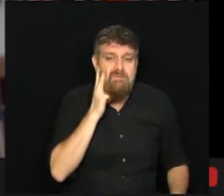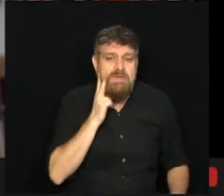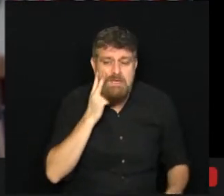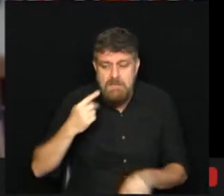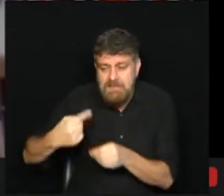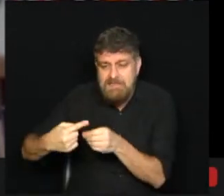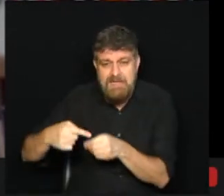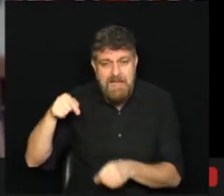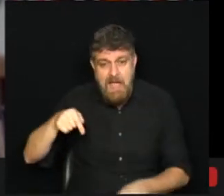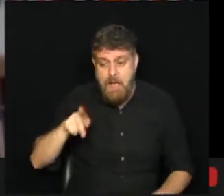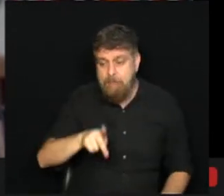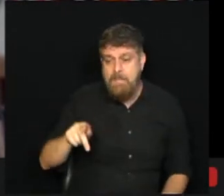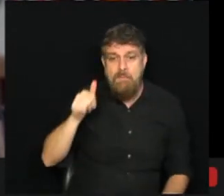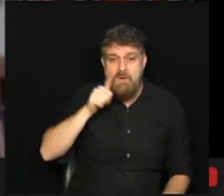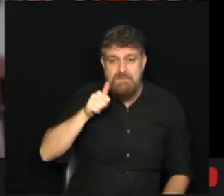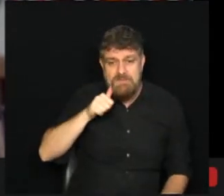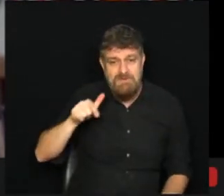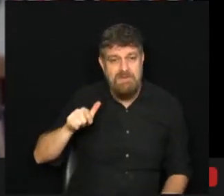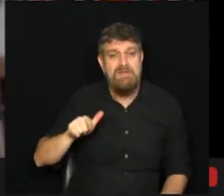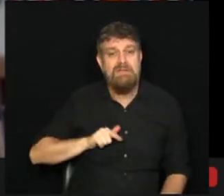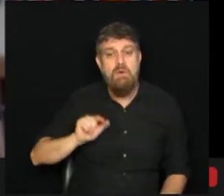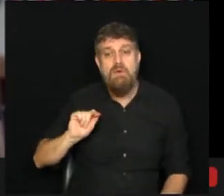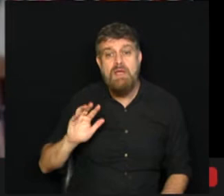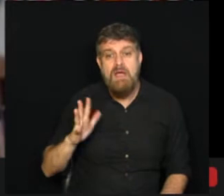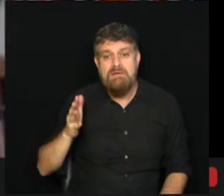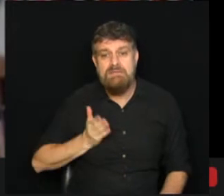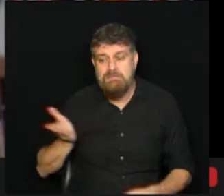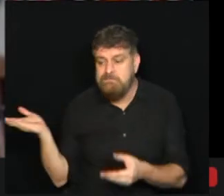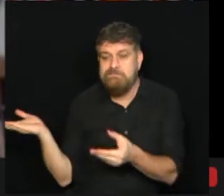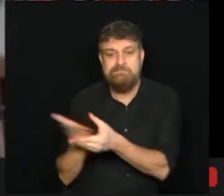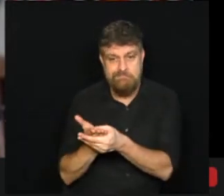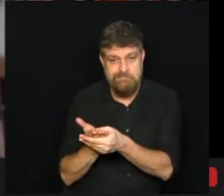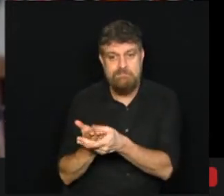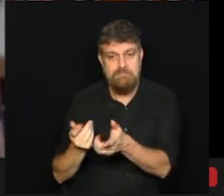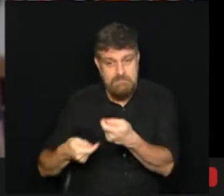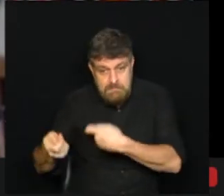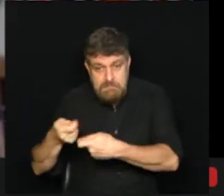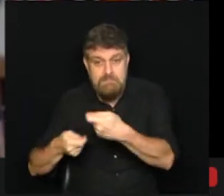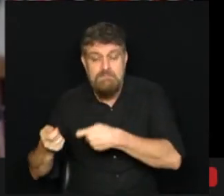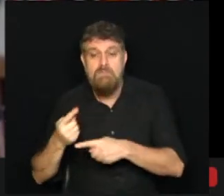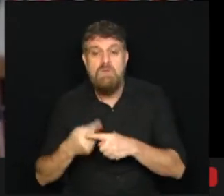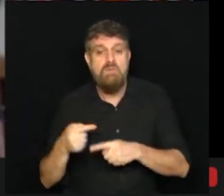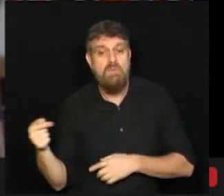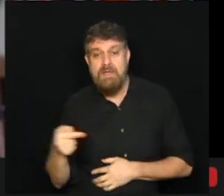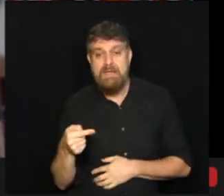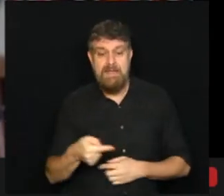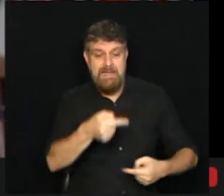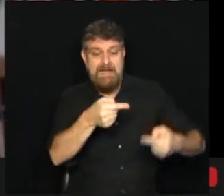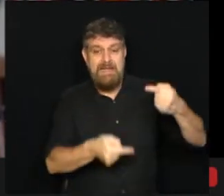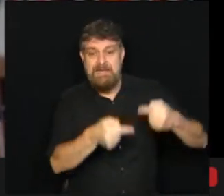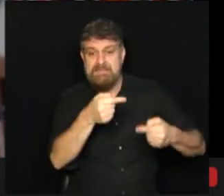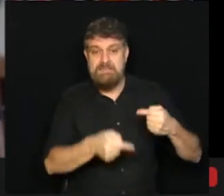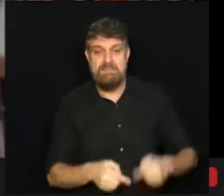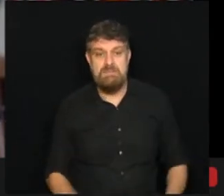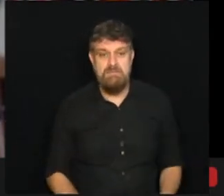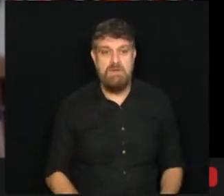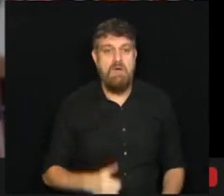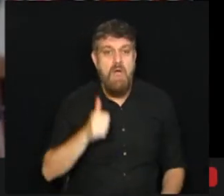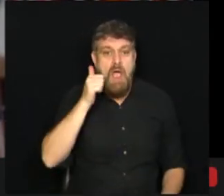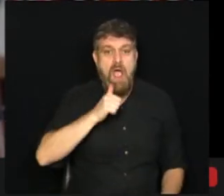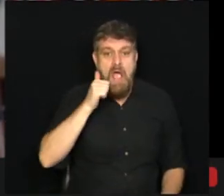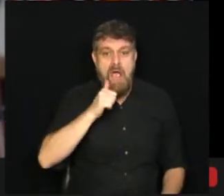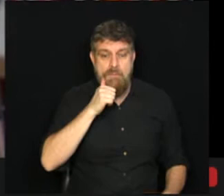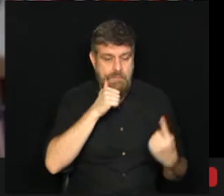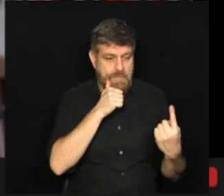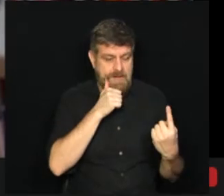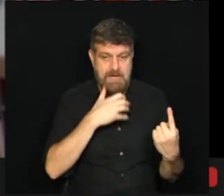caso de uma professora que recebeu um processo administrativo porque discutiu o tema da violência contra a mulher nas